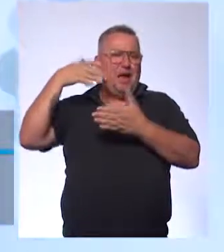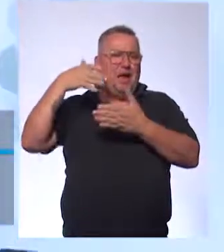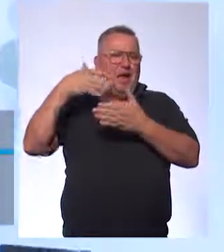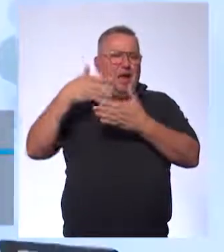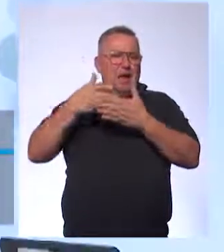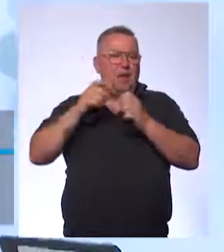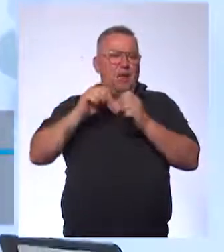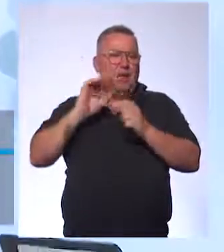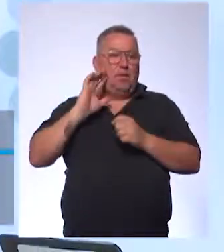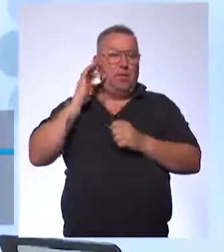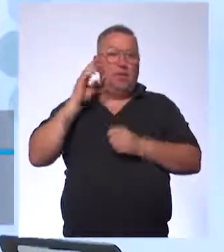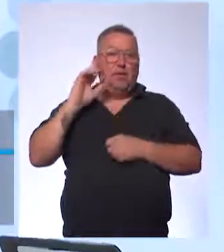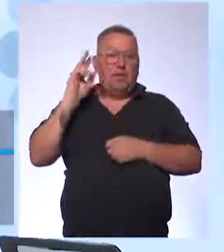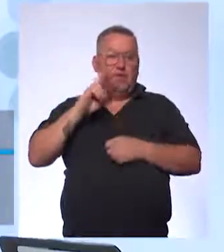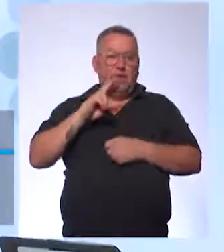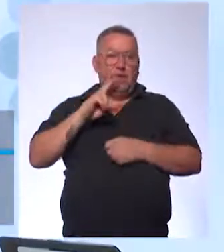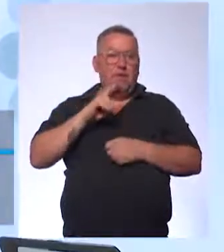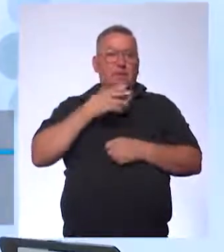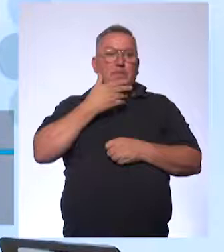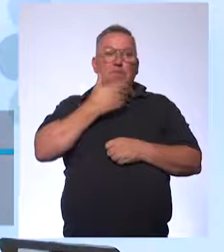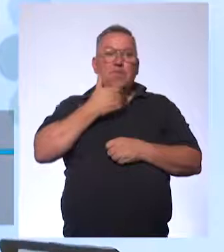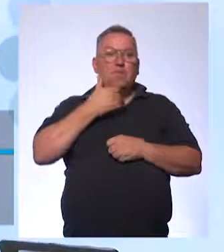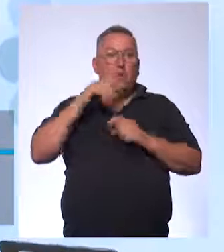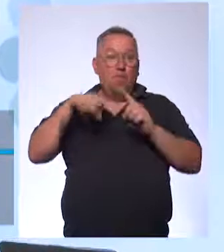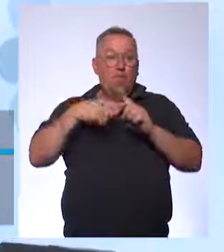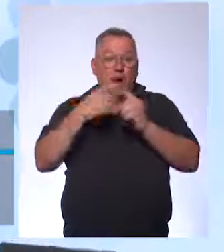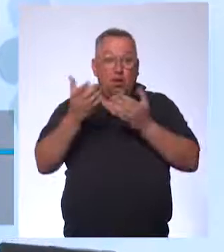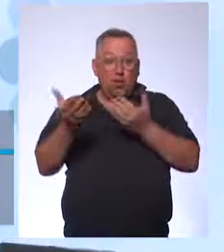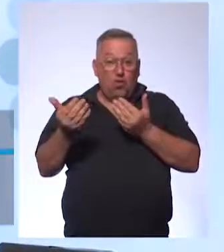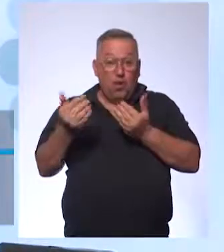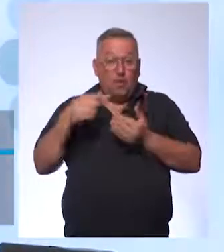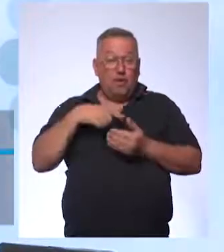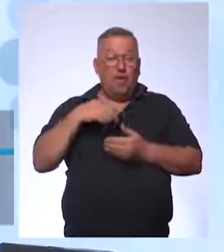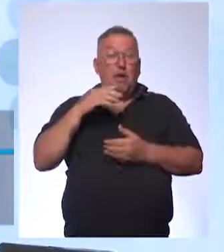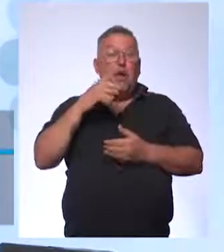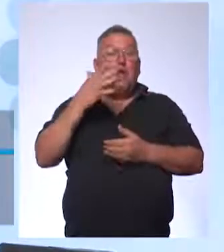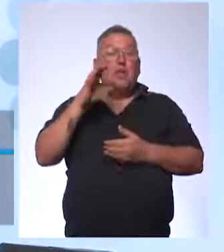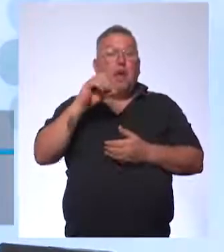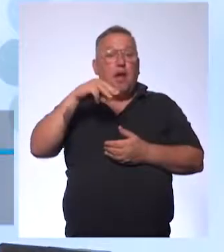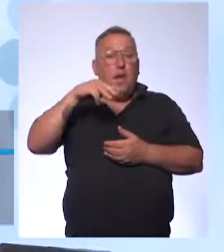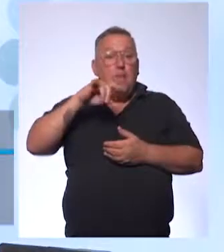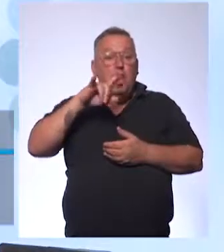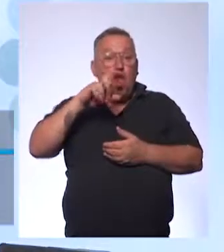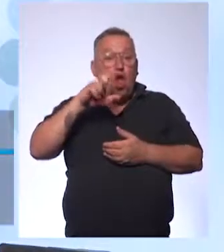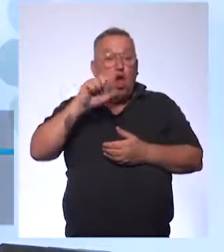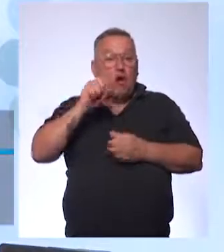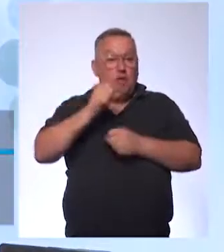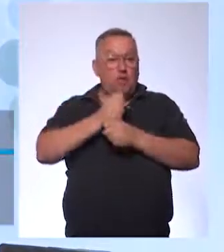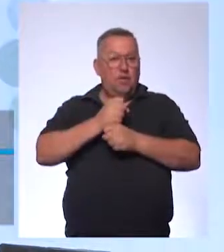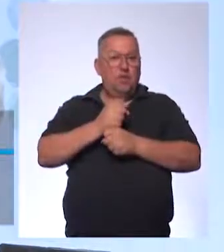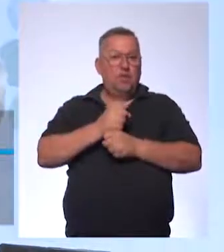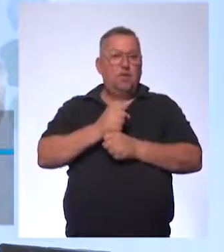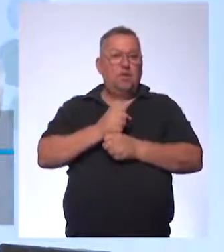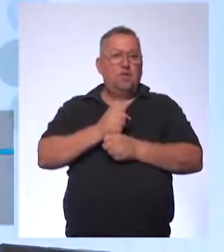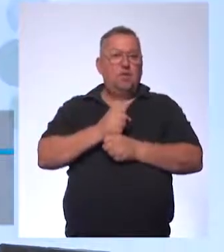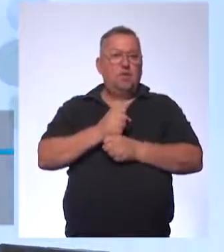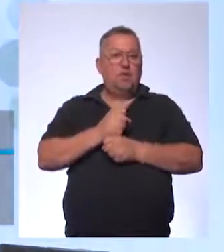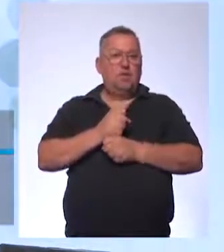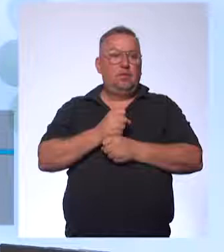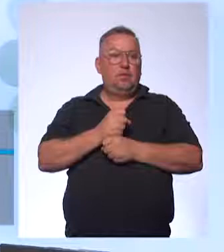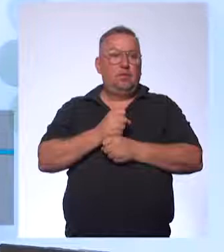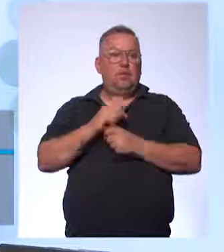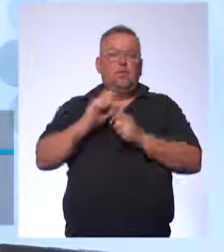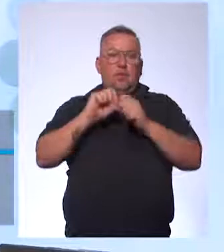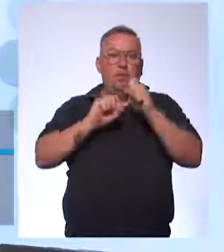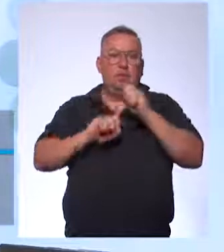para acontecer, olha, o mais jovem, o petróleo mais jovem, tem 10 milhões de anos. Quer dizer que para